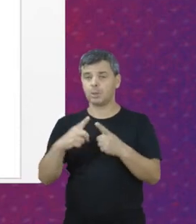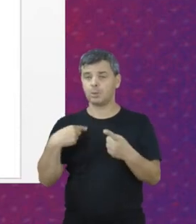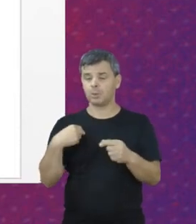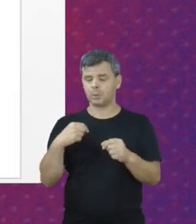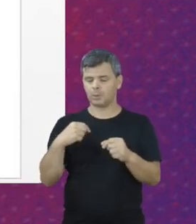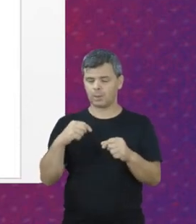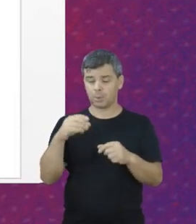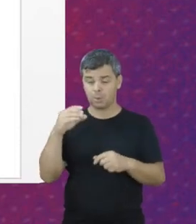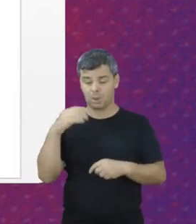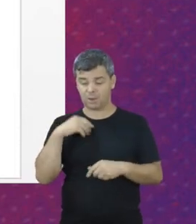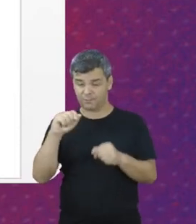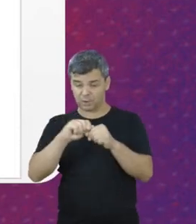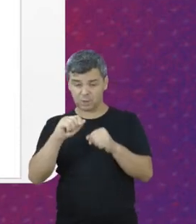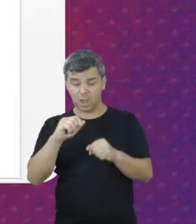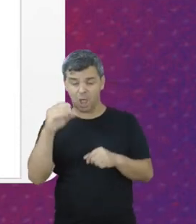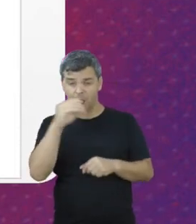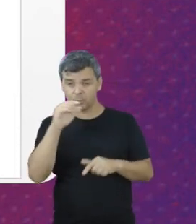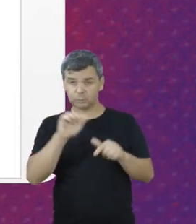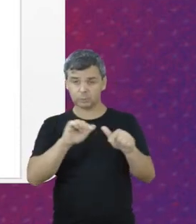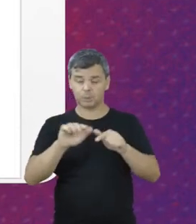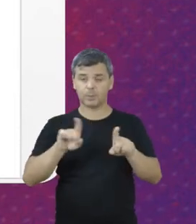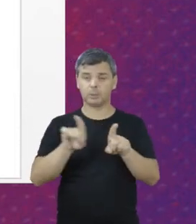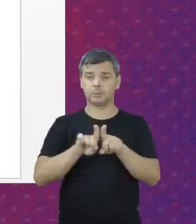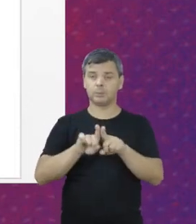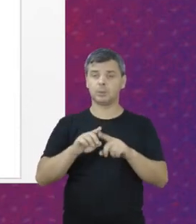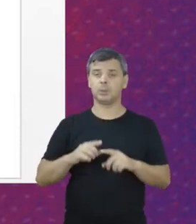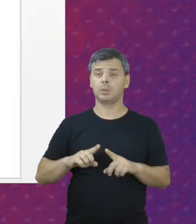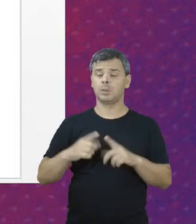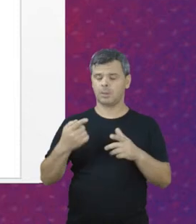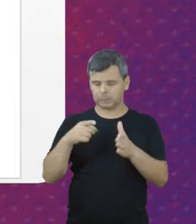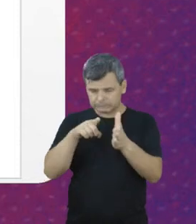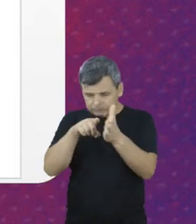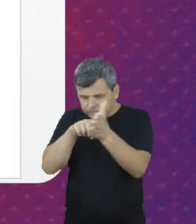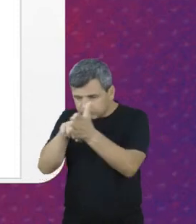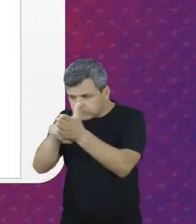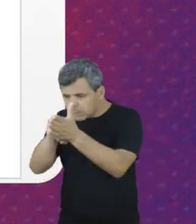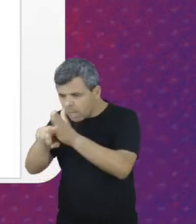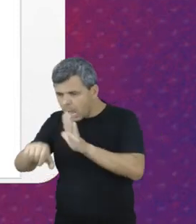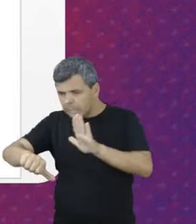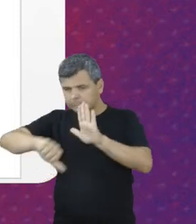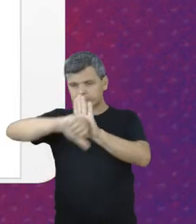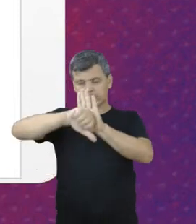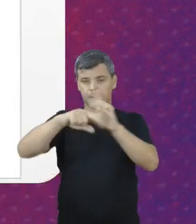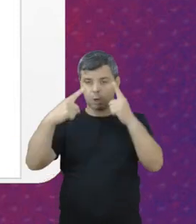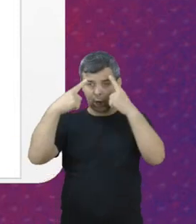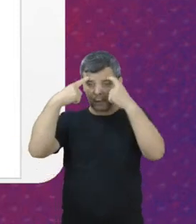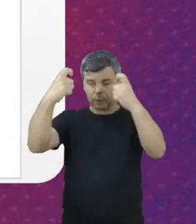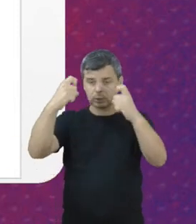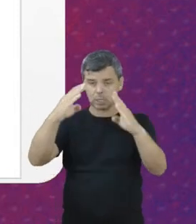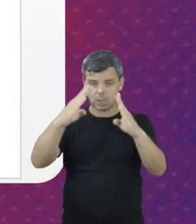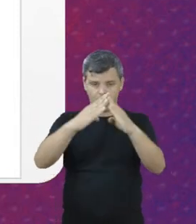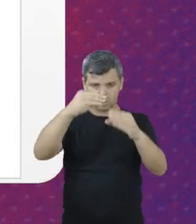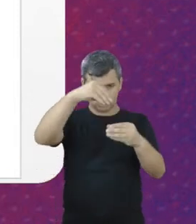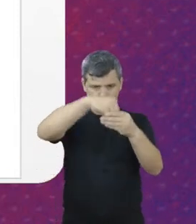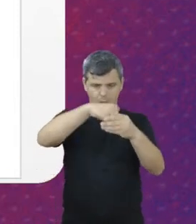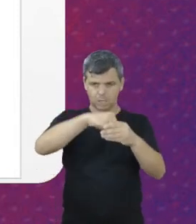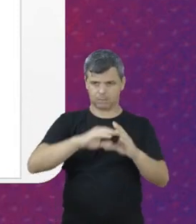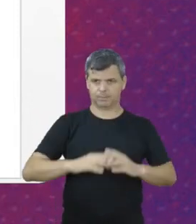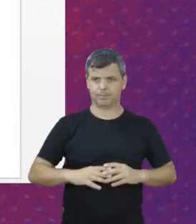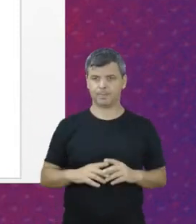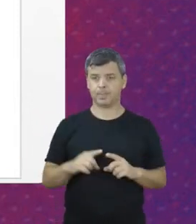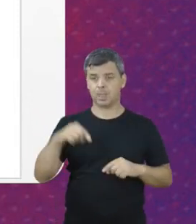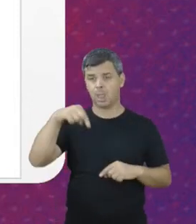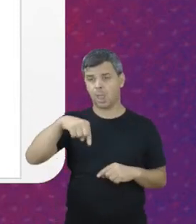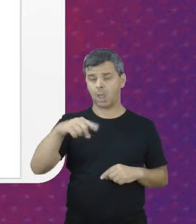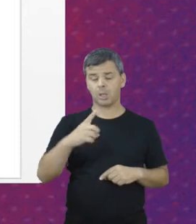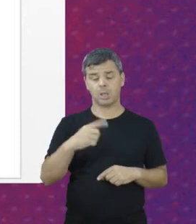agem muito rápido e também passam a investigar crimes, né, de violência doméstica. Aqui,